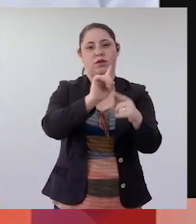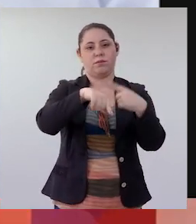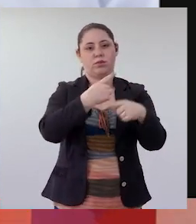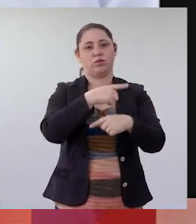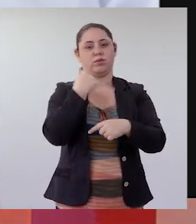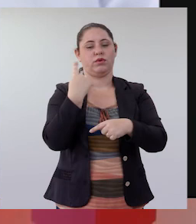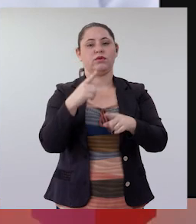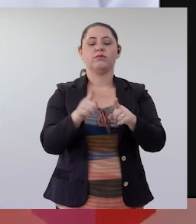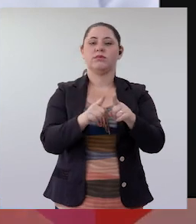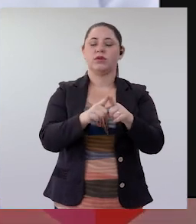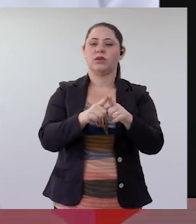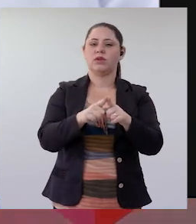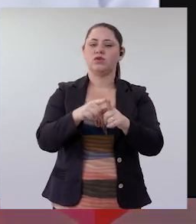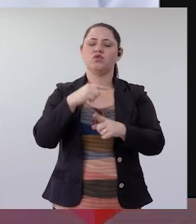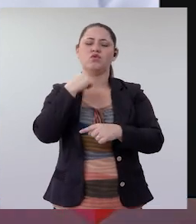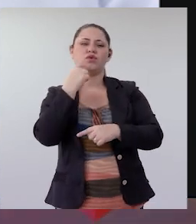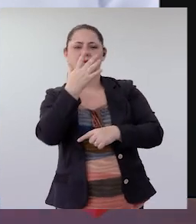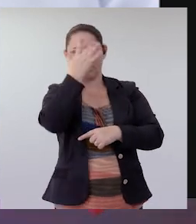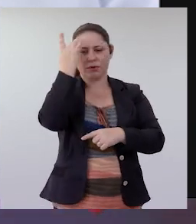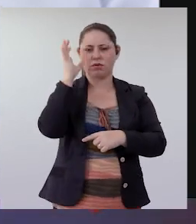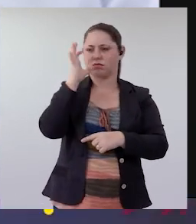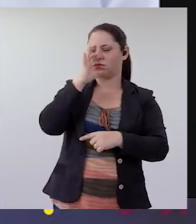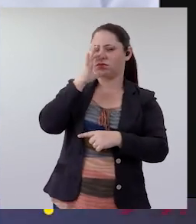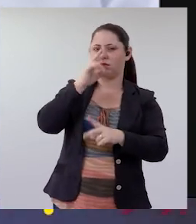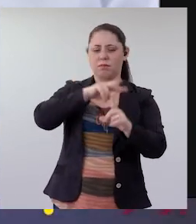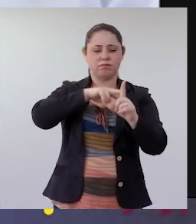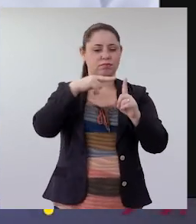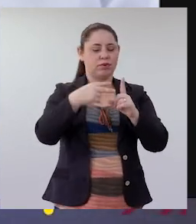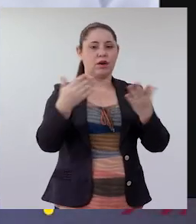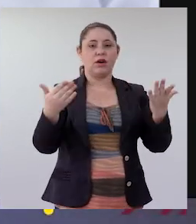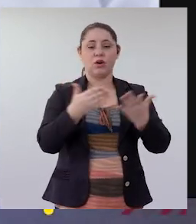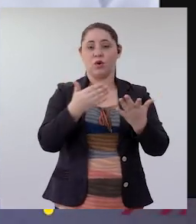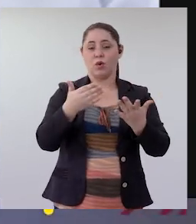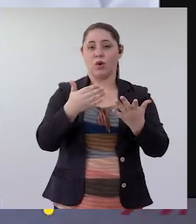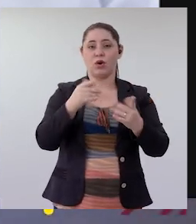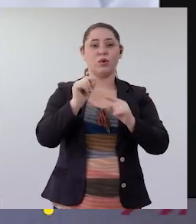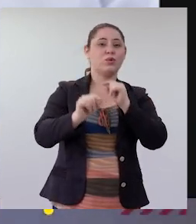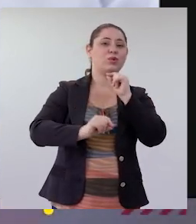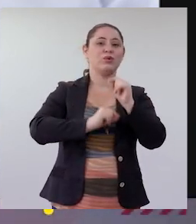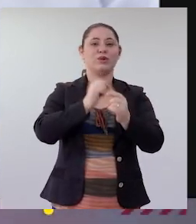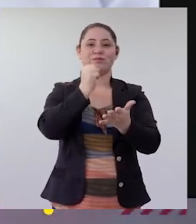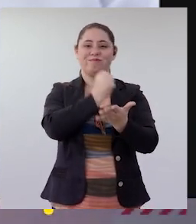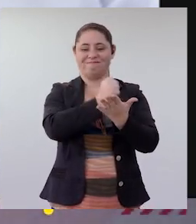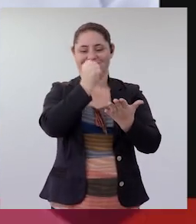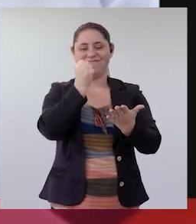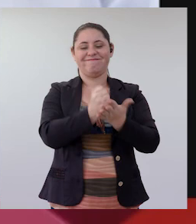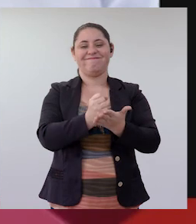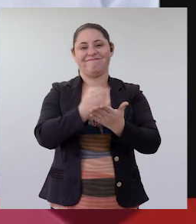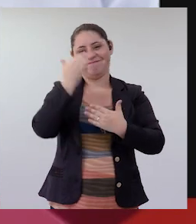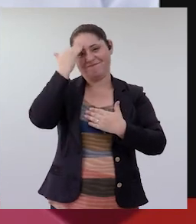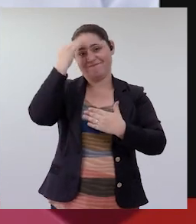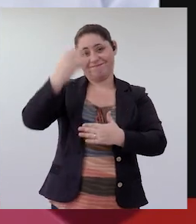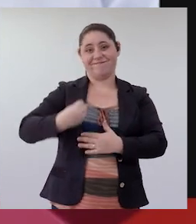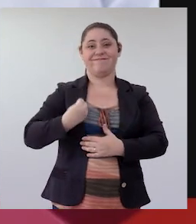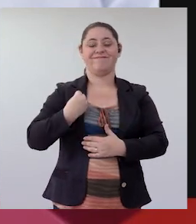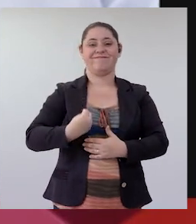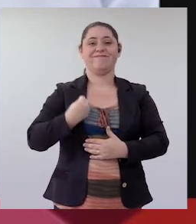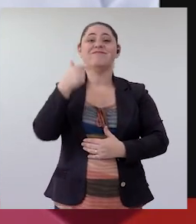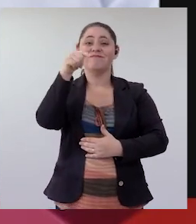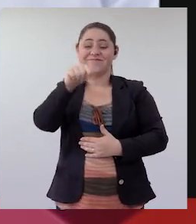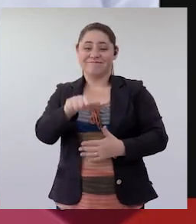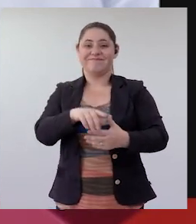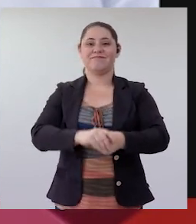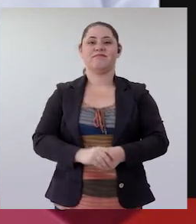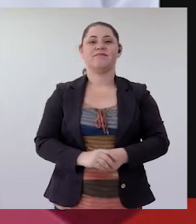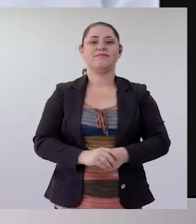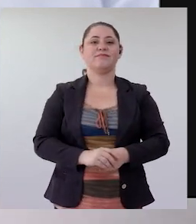de todas as pessoas que estão acompanhando o nosso Perspectiva, agora sob o ponto de vista dos cartórios. Obrigada pela sua participação